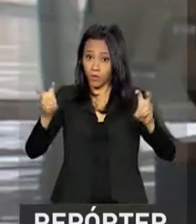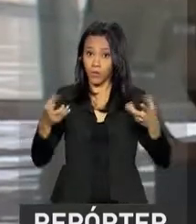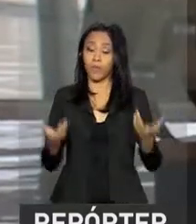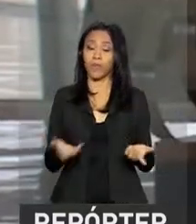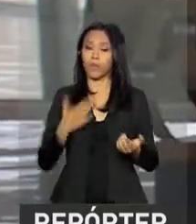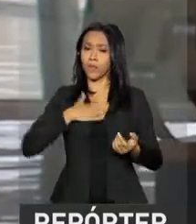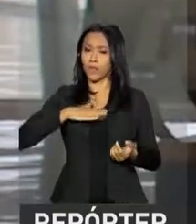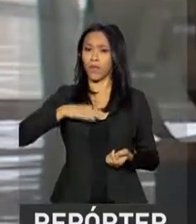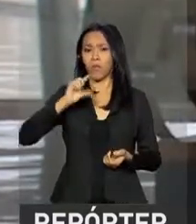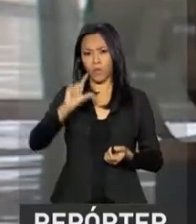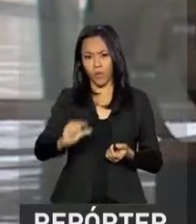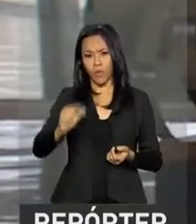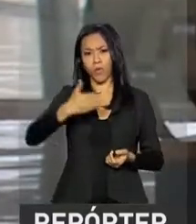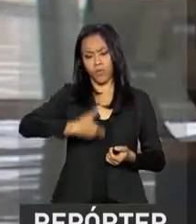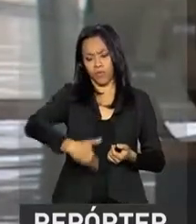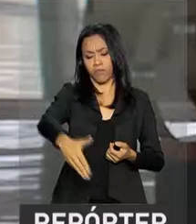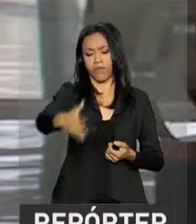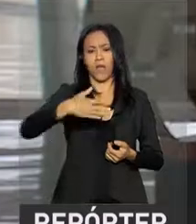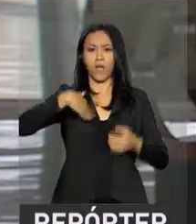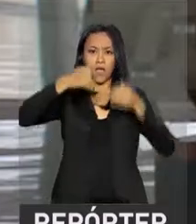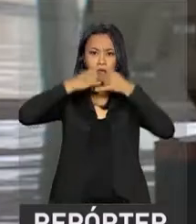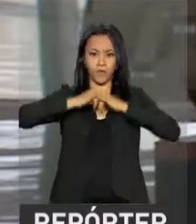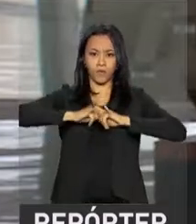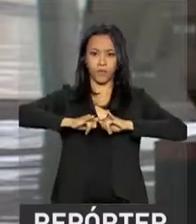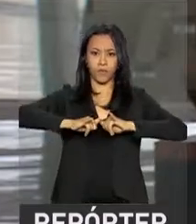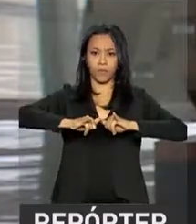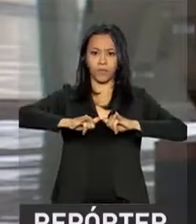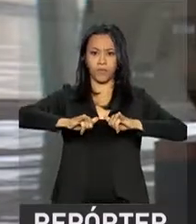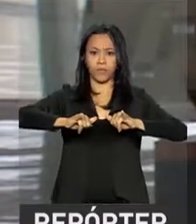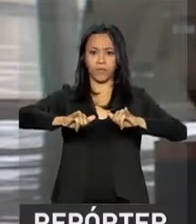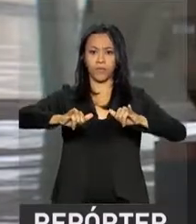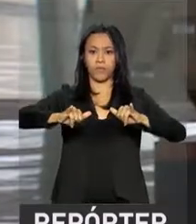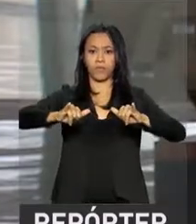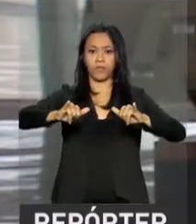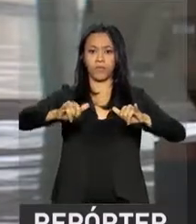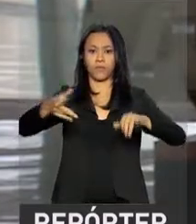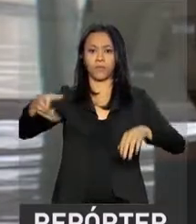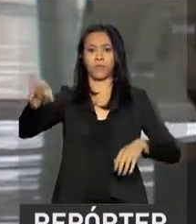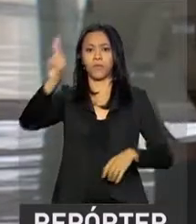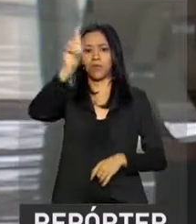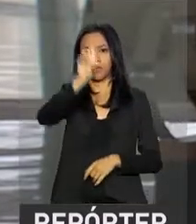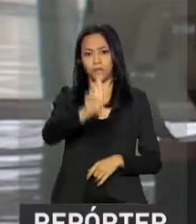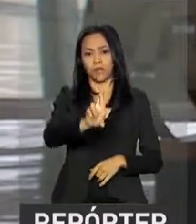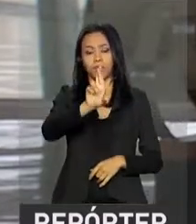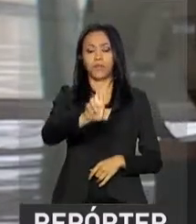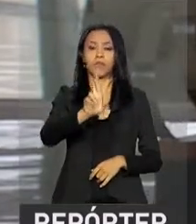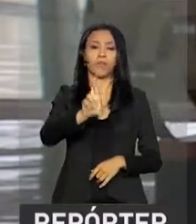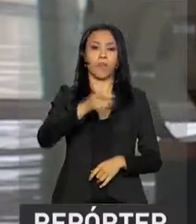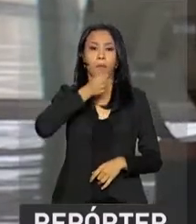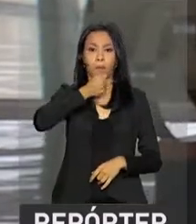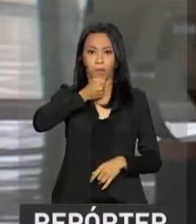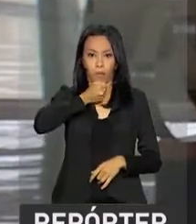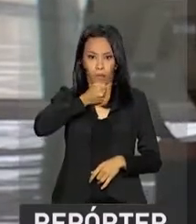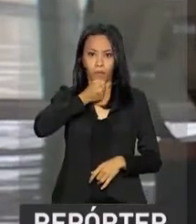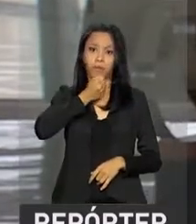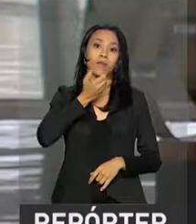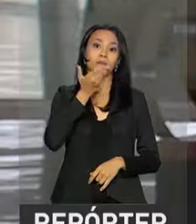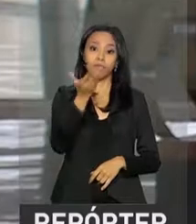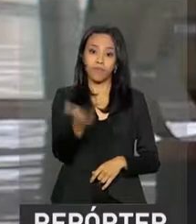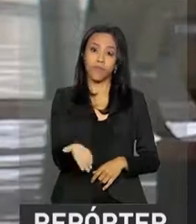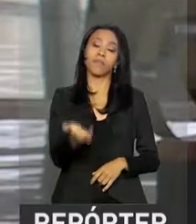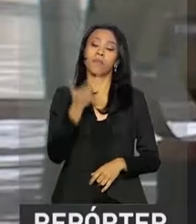um pronunciamento do representante do do porta voz oficial alexandre paróquia para possivelmente